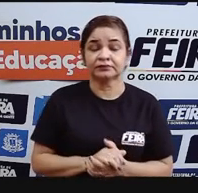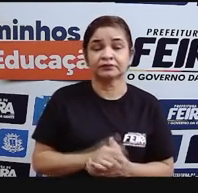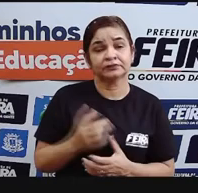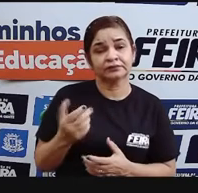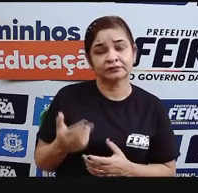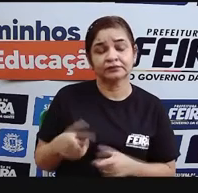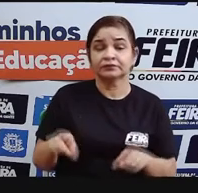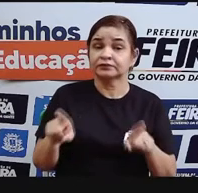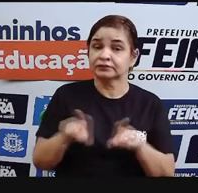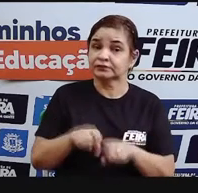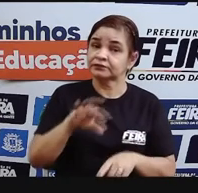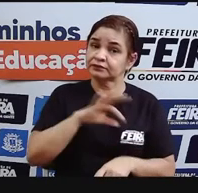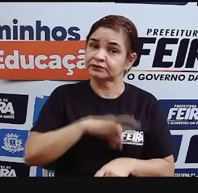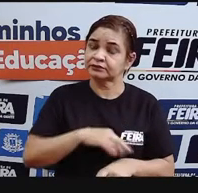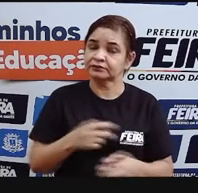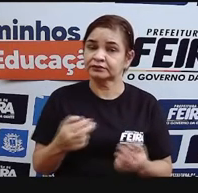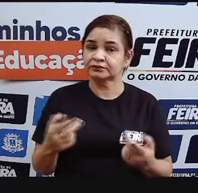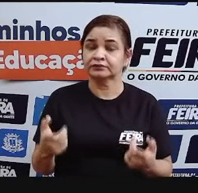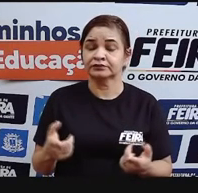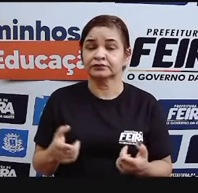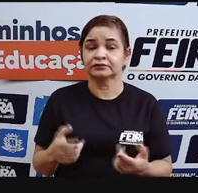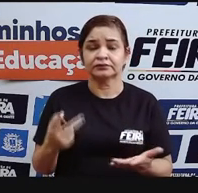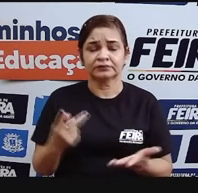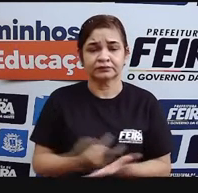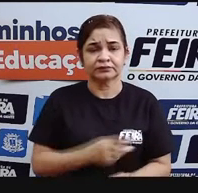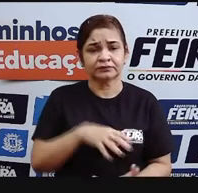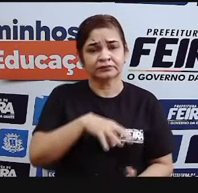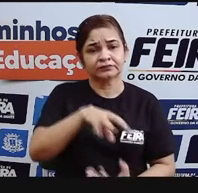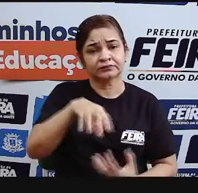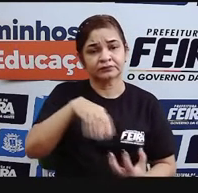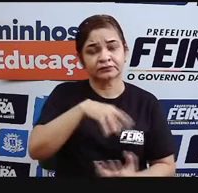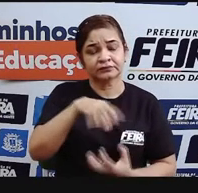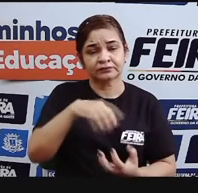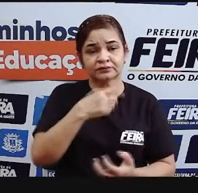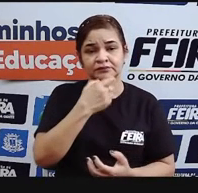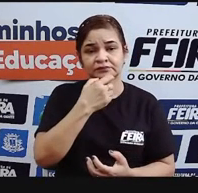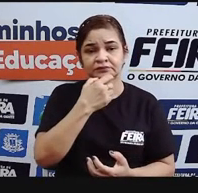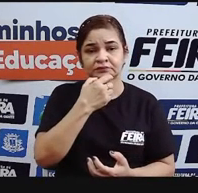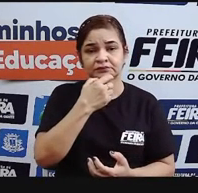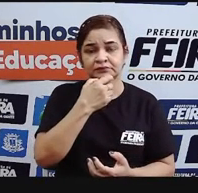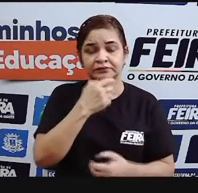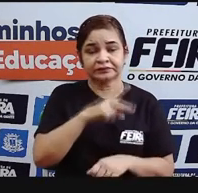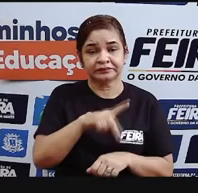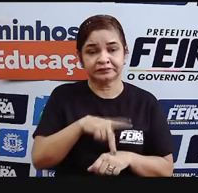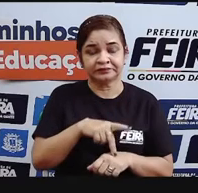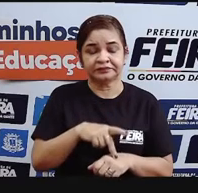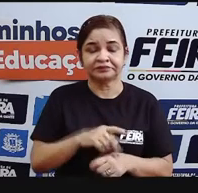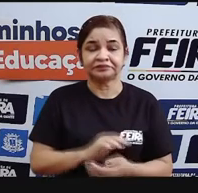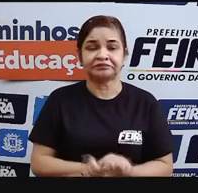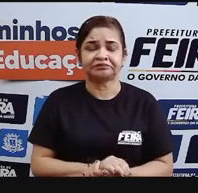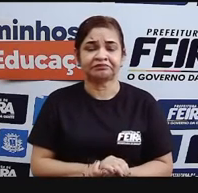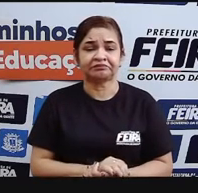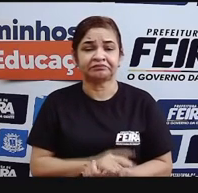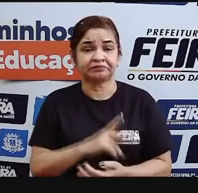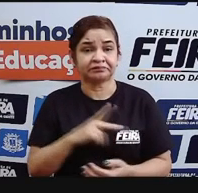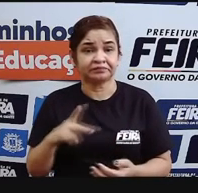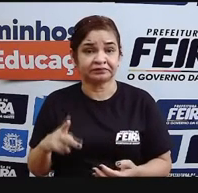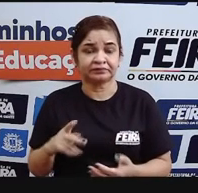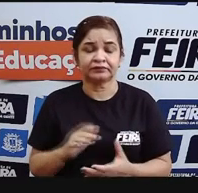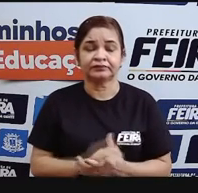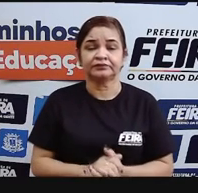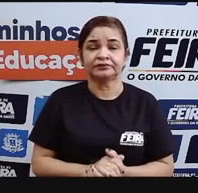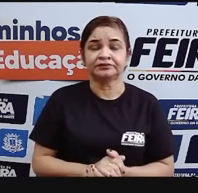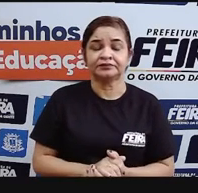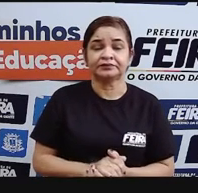que os homens, foi uma greve numa fábrica nos Estados Unidos. O prefeito da cidade de